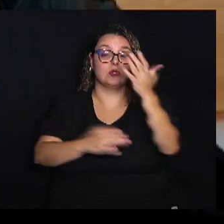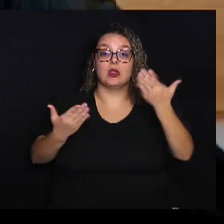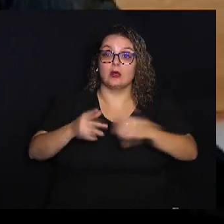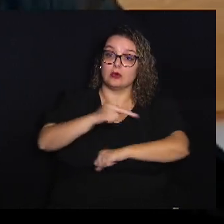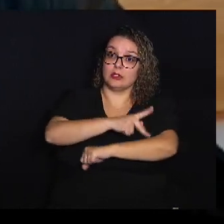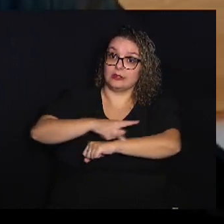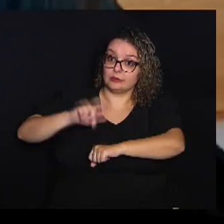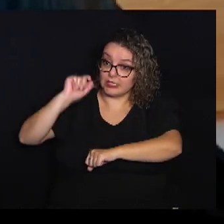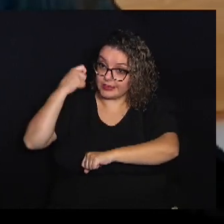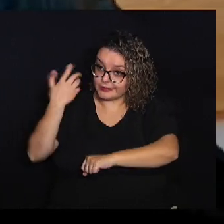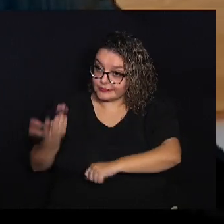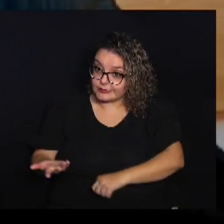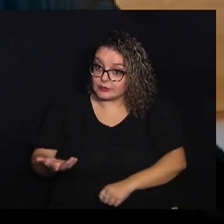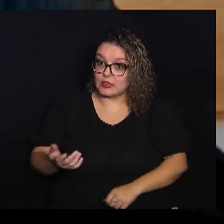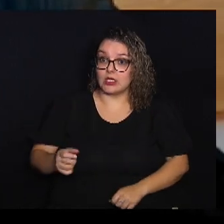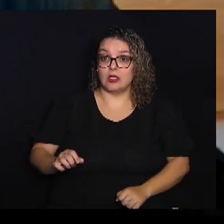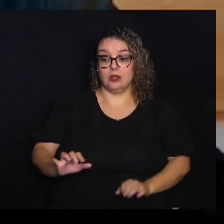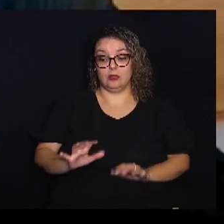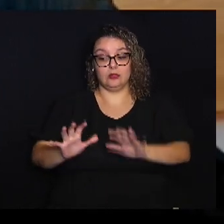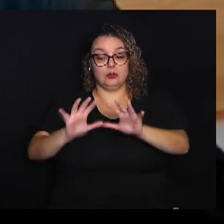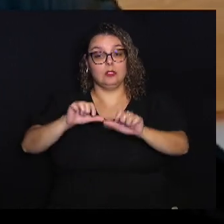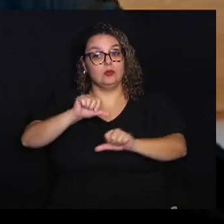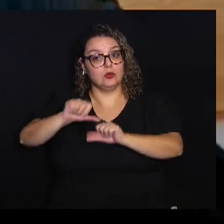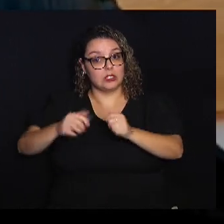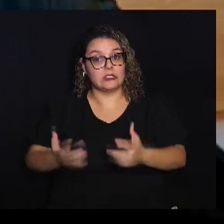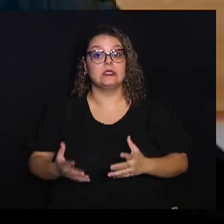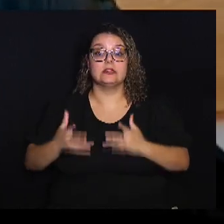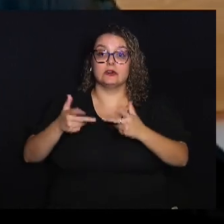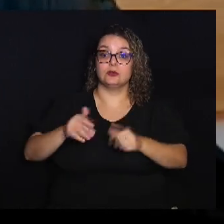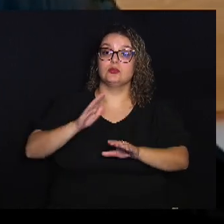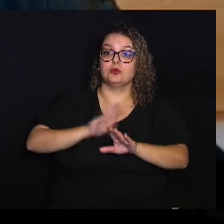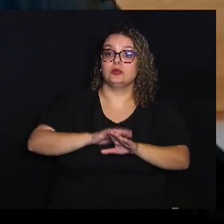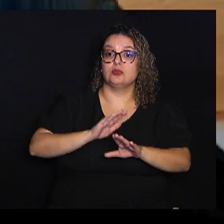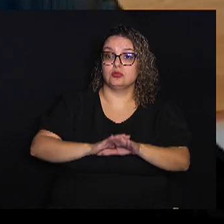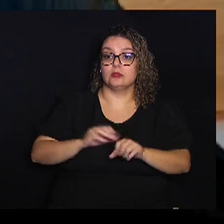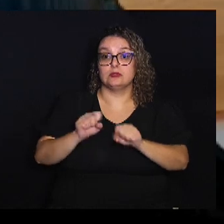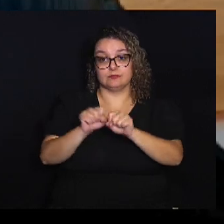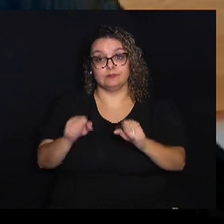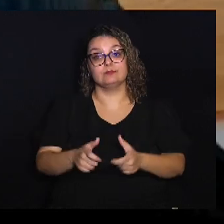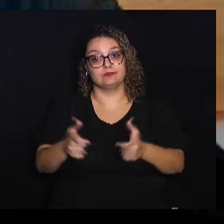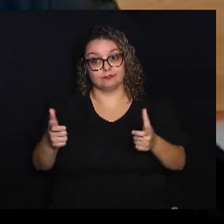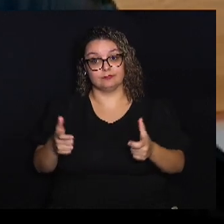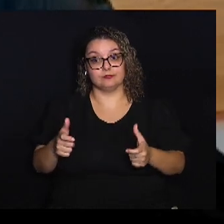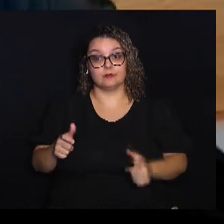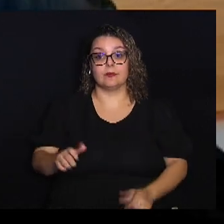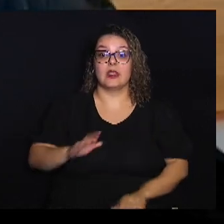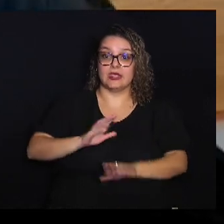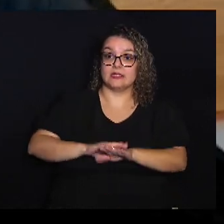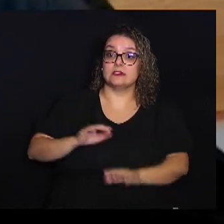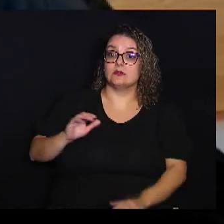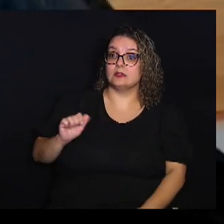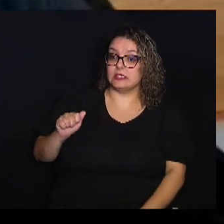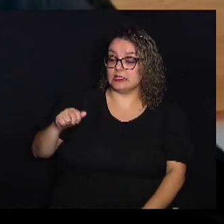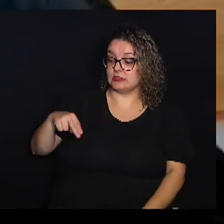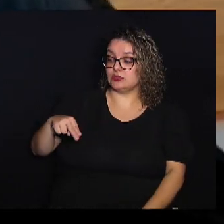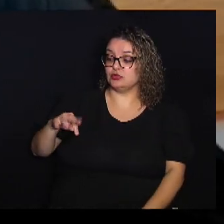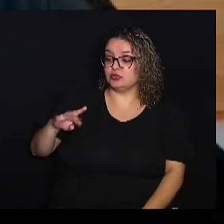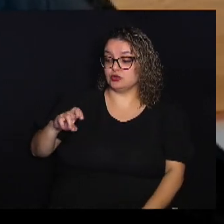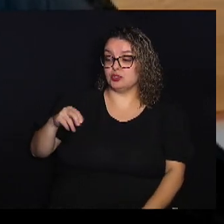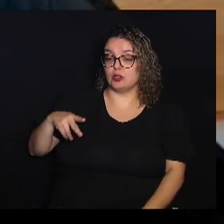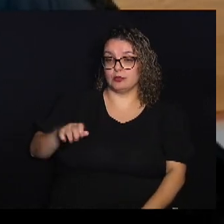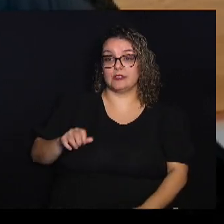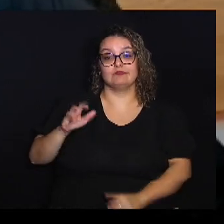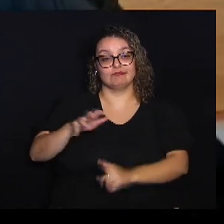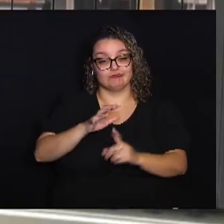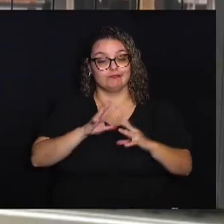asfalto, a dinâmica da evaporação muda. Então, tudo funciona como um grande sistema. E a ação antrópica está acelerando todos esses fenômenos,